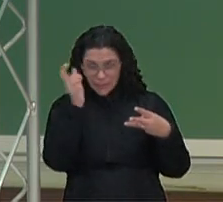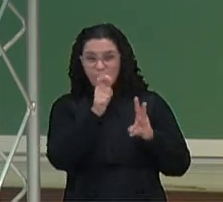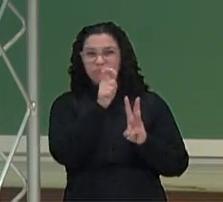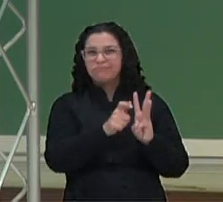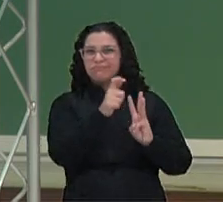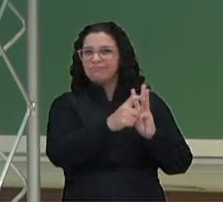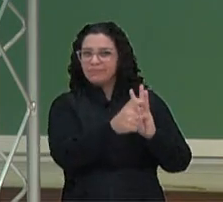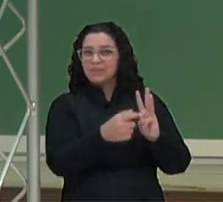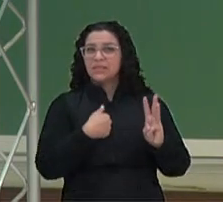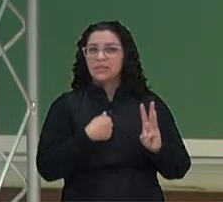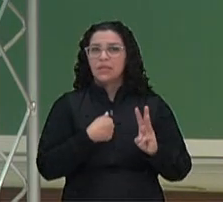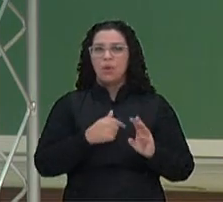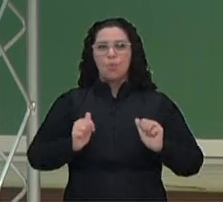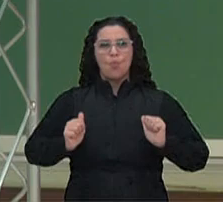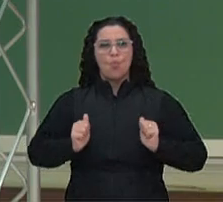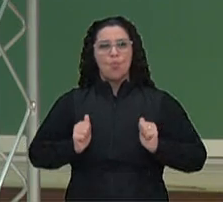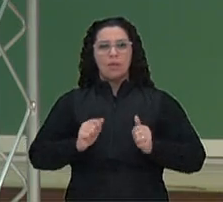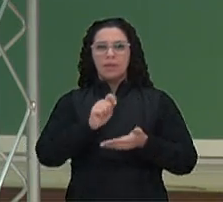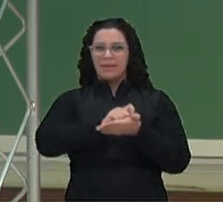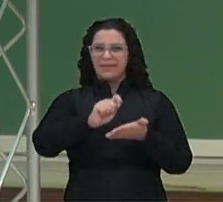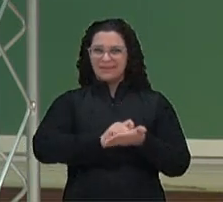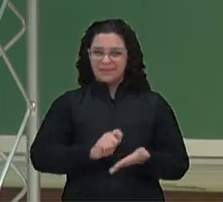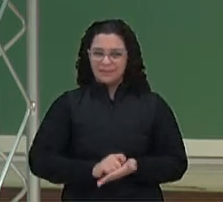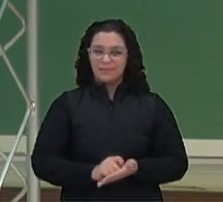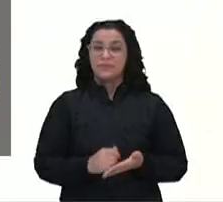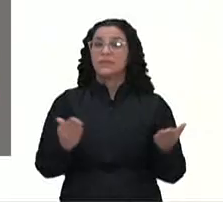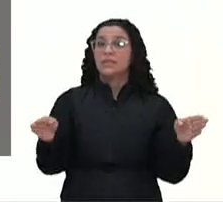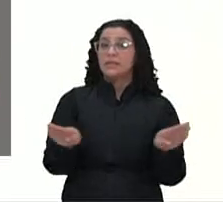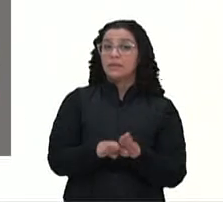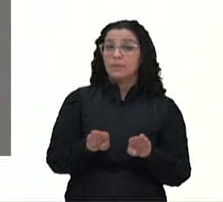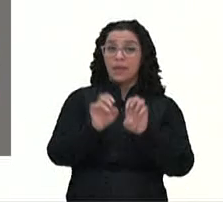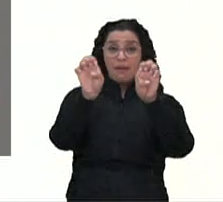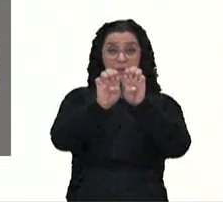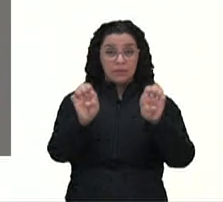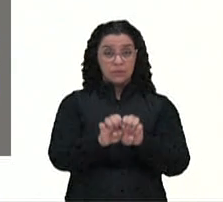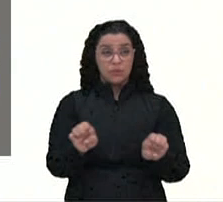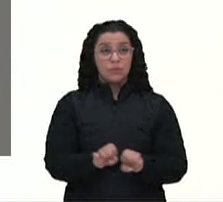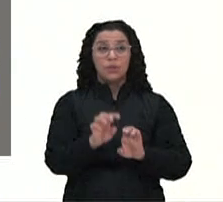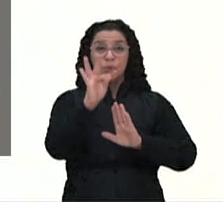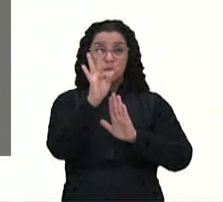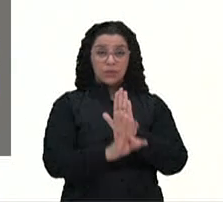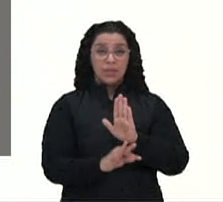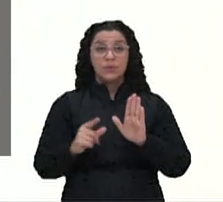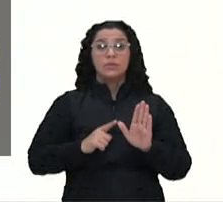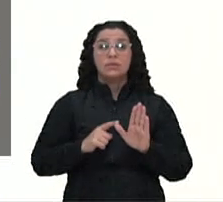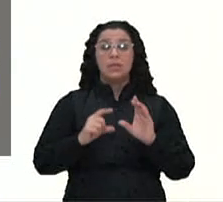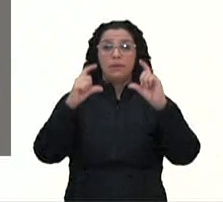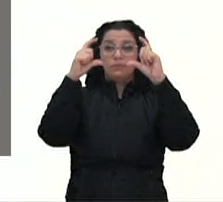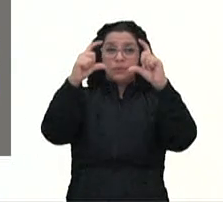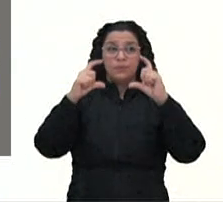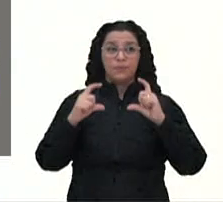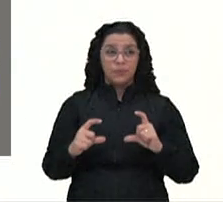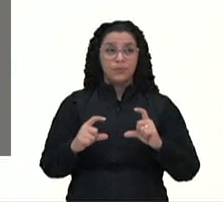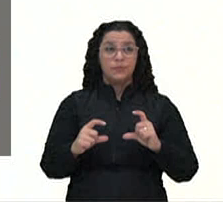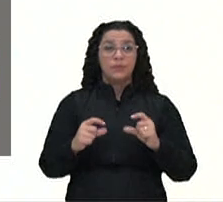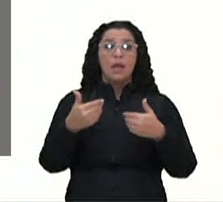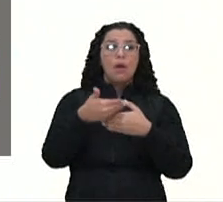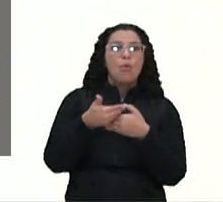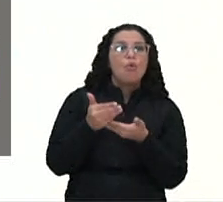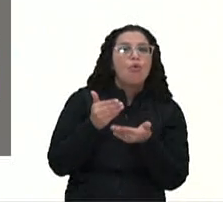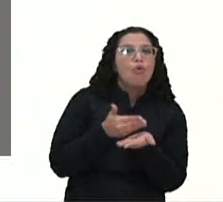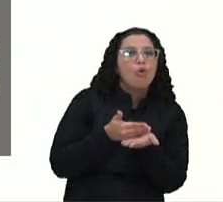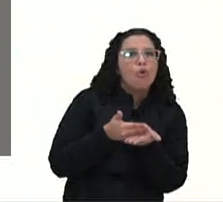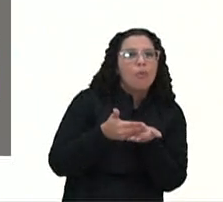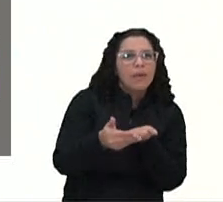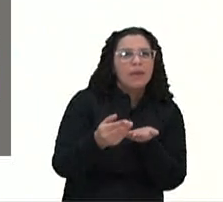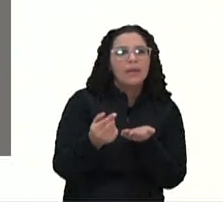quem está escrevendo. Além disso, a estrutura desse tipo de texto ela é dividida em duas partes: no lead, que é a abertura da